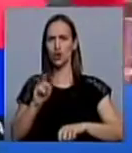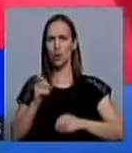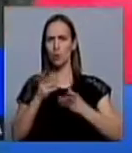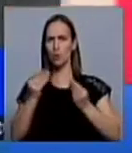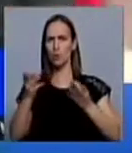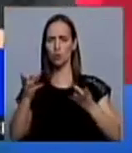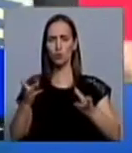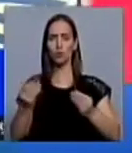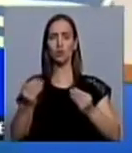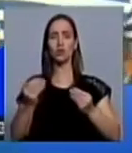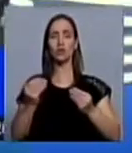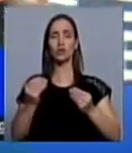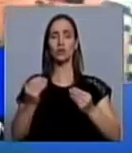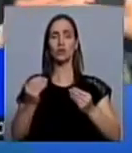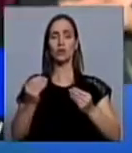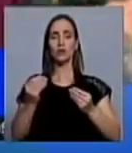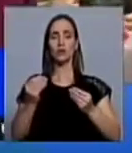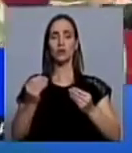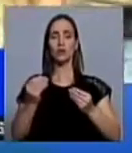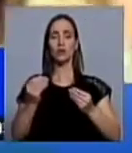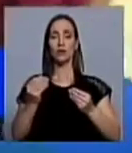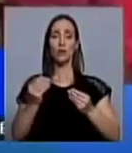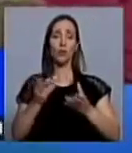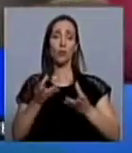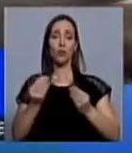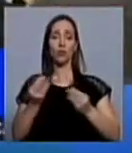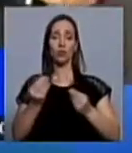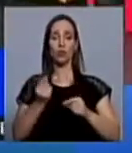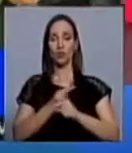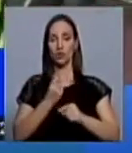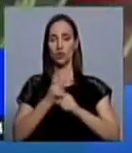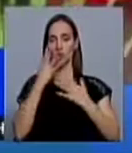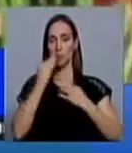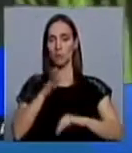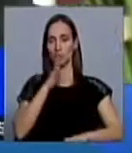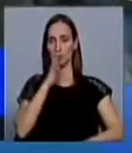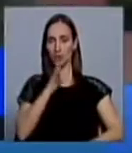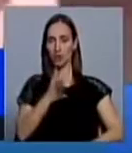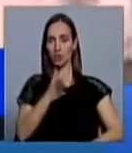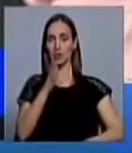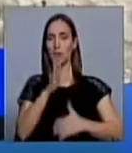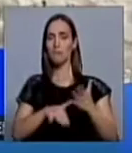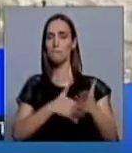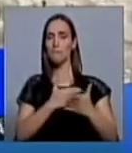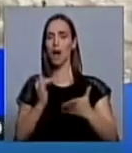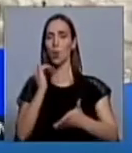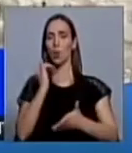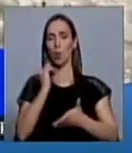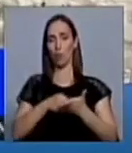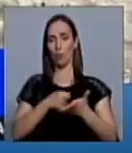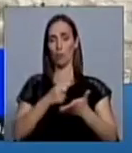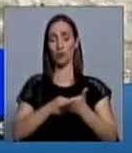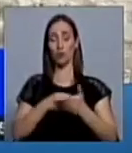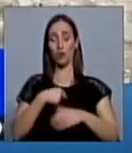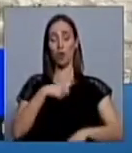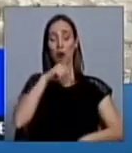muito, muito aquilo que seria, que normalmente se chama de planeamento fiscal. Eu até me admiro que ainda não tenha